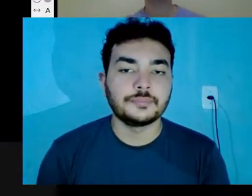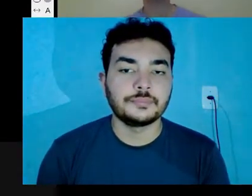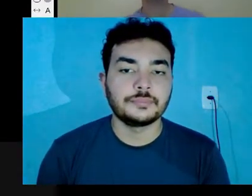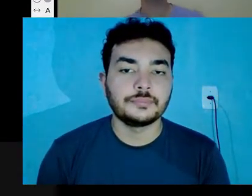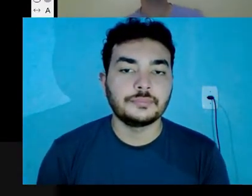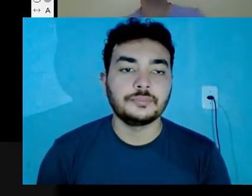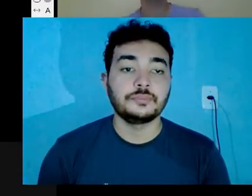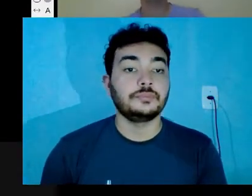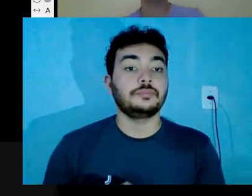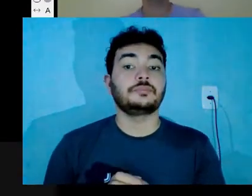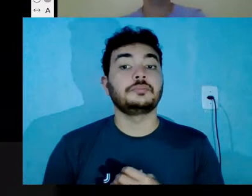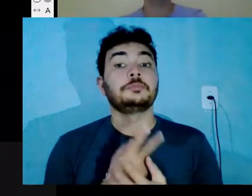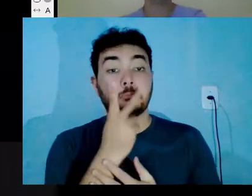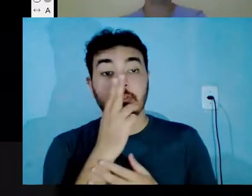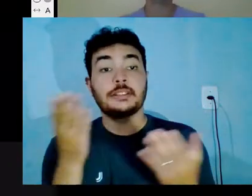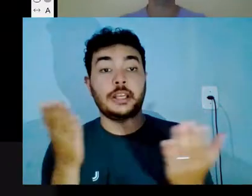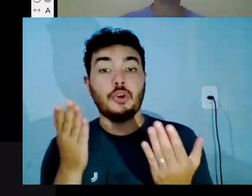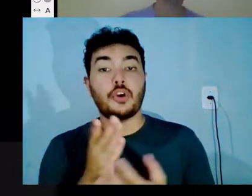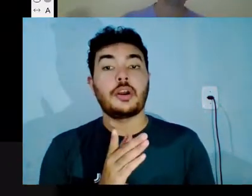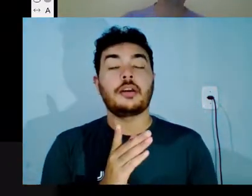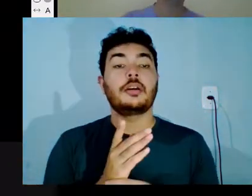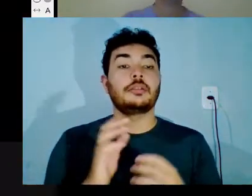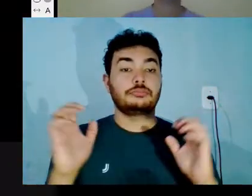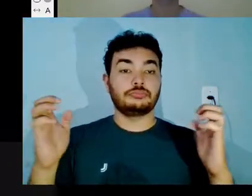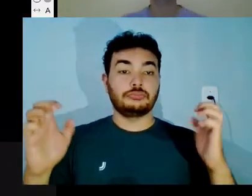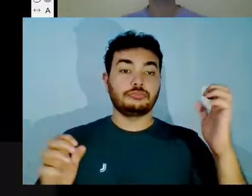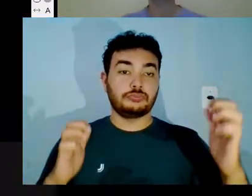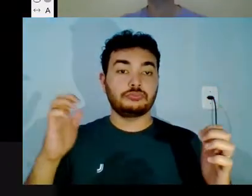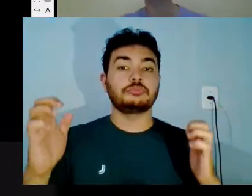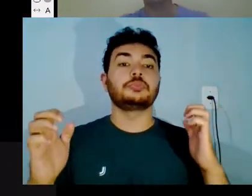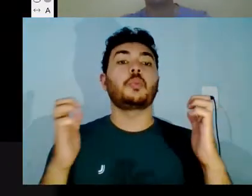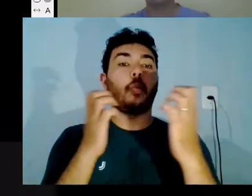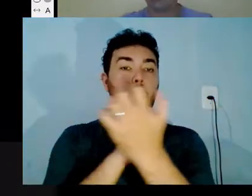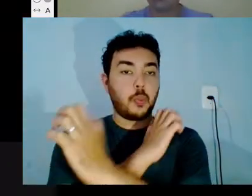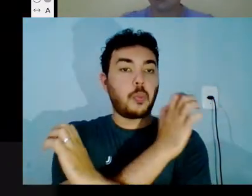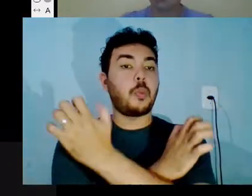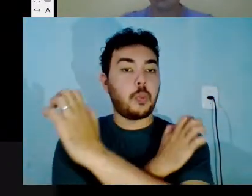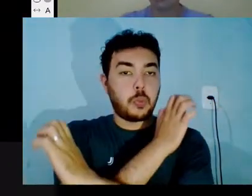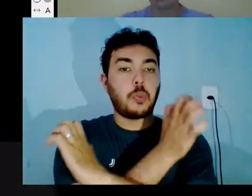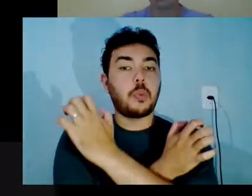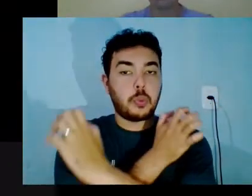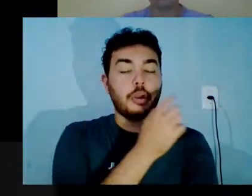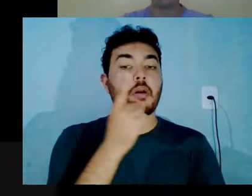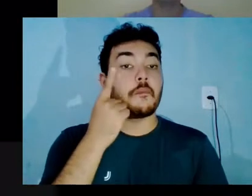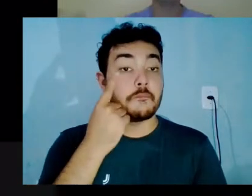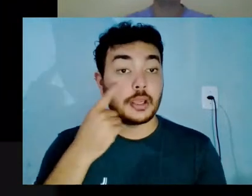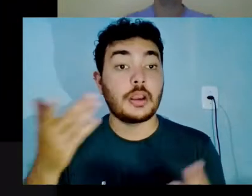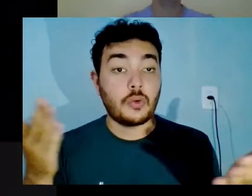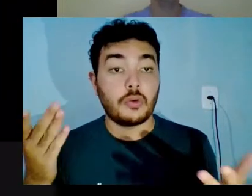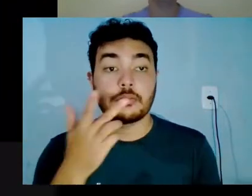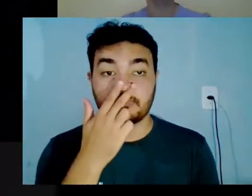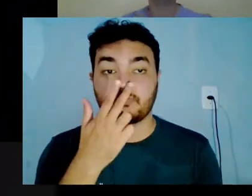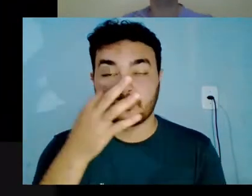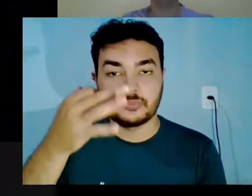as duas possibilidades, que a outra é o elétron 2 no átomo A e o elétron 1 no átomo B. Então, dessa forma, com essa nova função de onda,